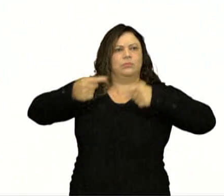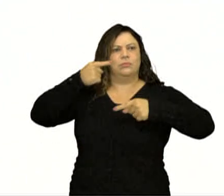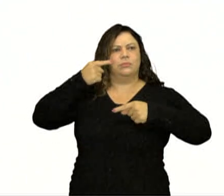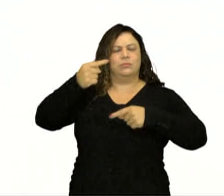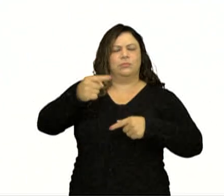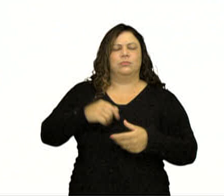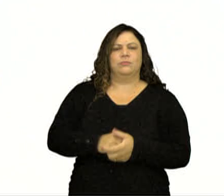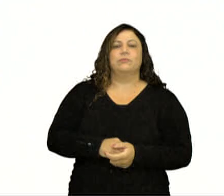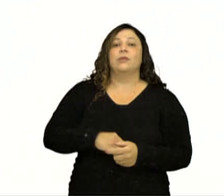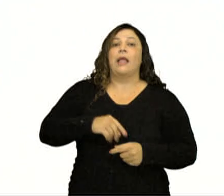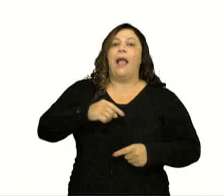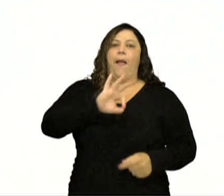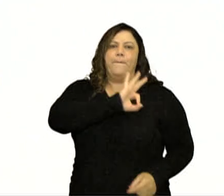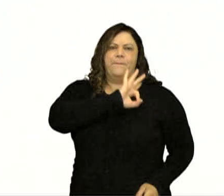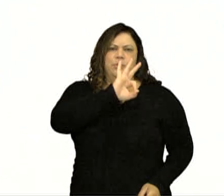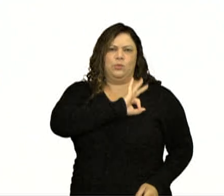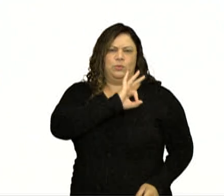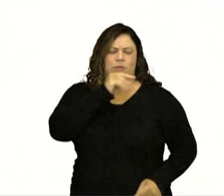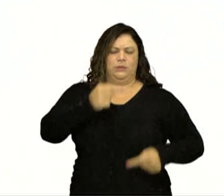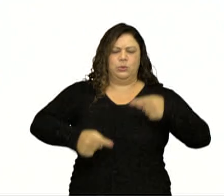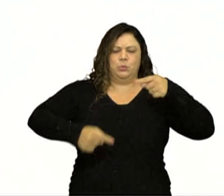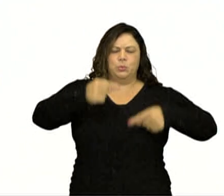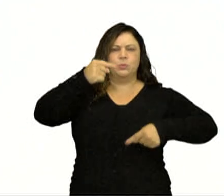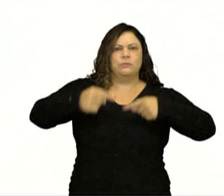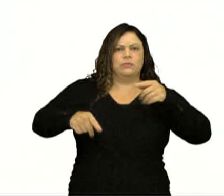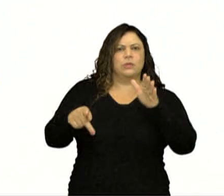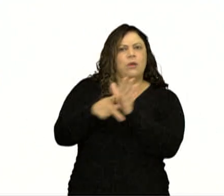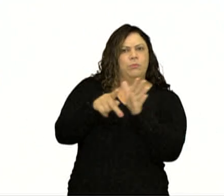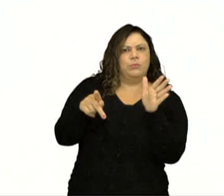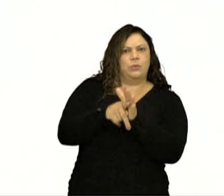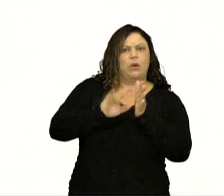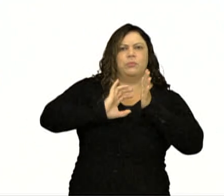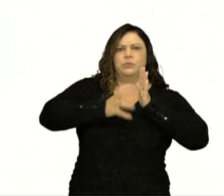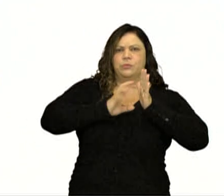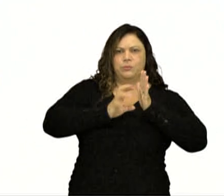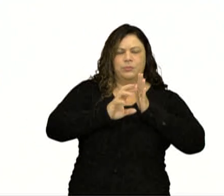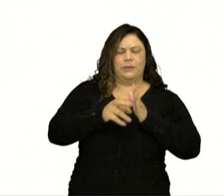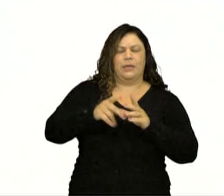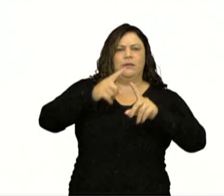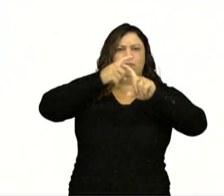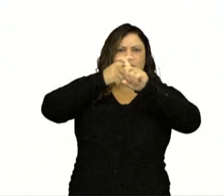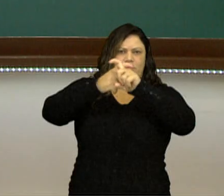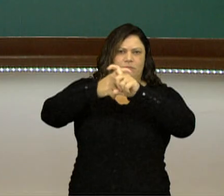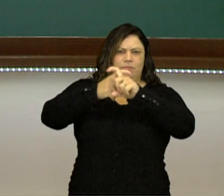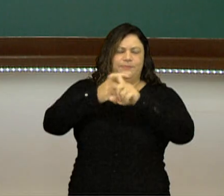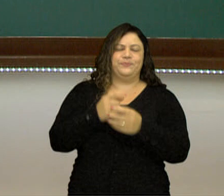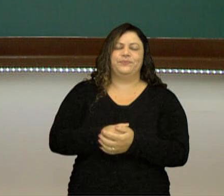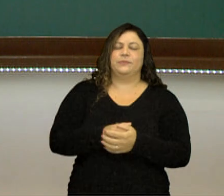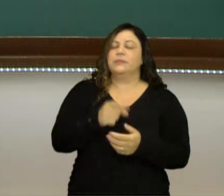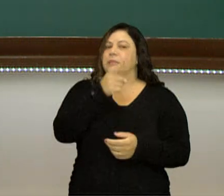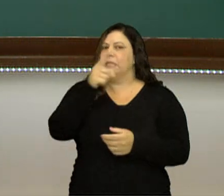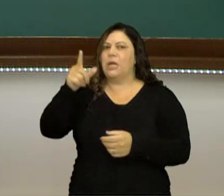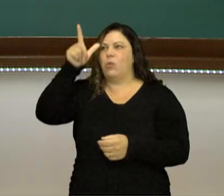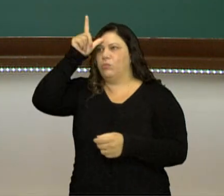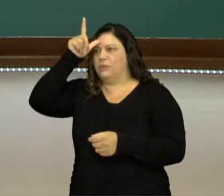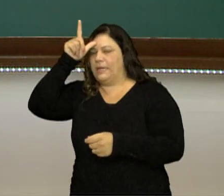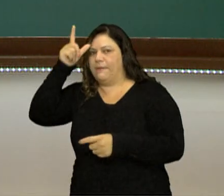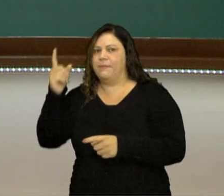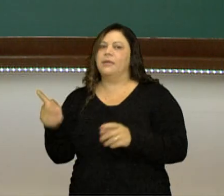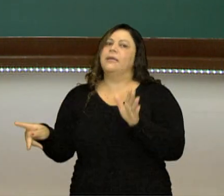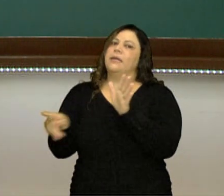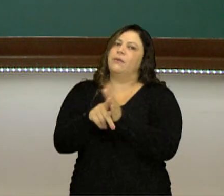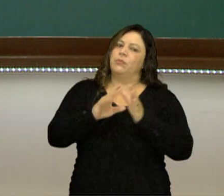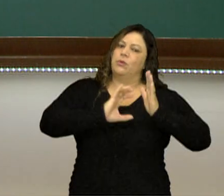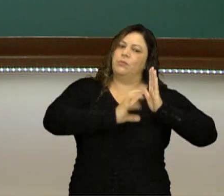também a SS, que era um exército do Partido Nazista. Ele não era um exército da Alemanha, era uma milícia do próprio